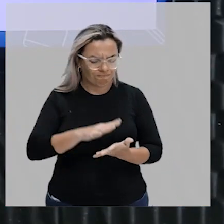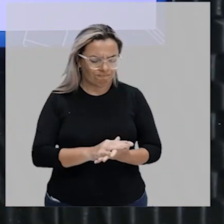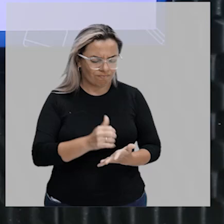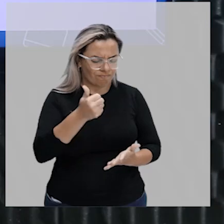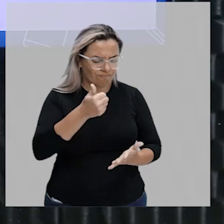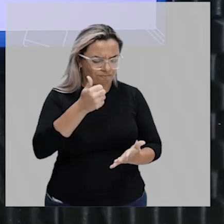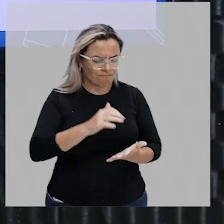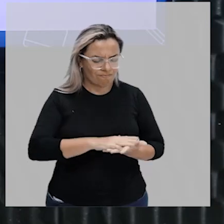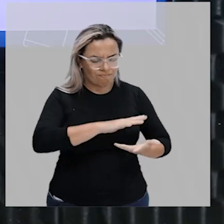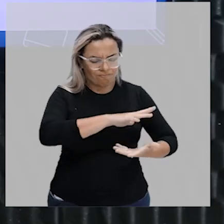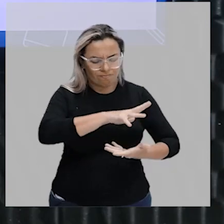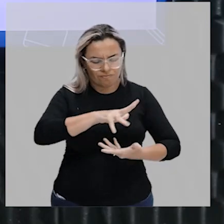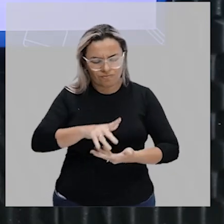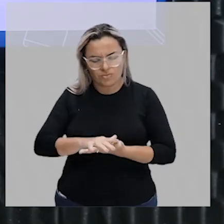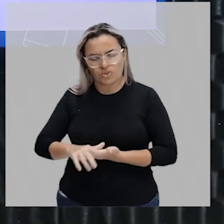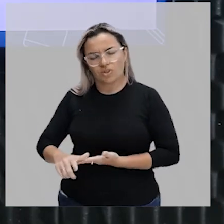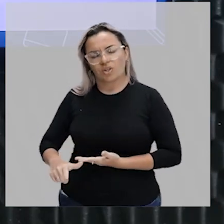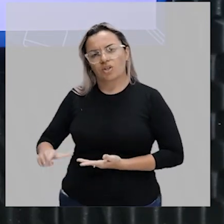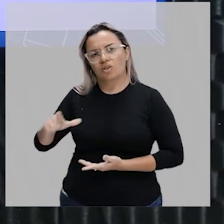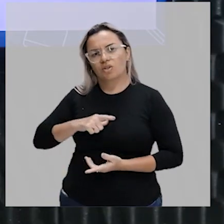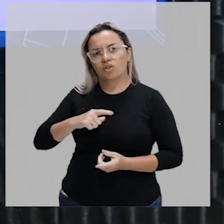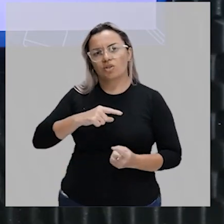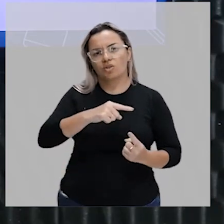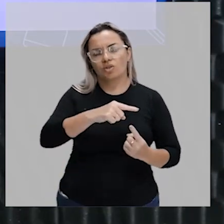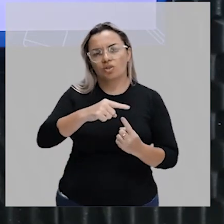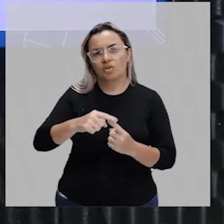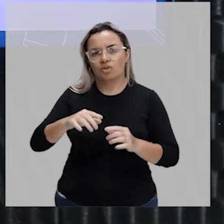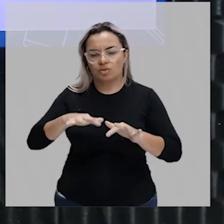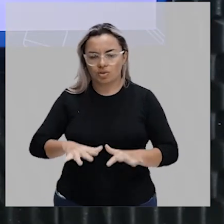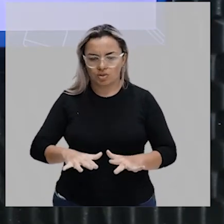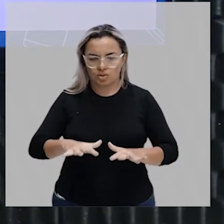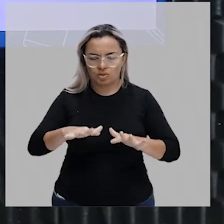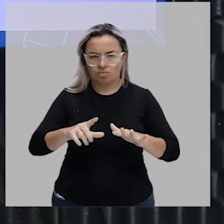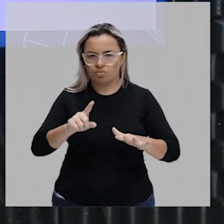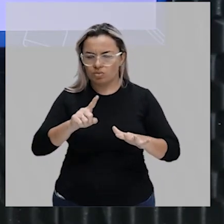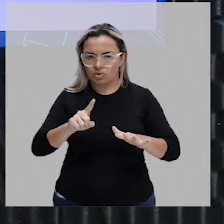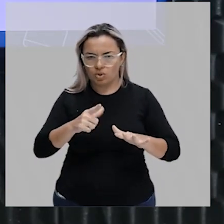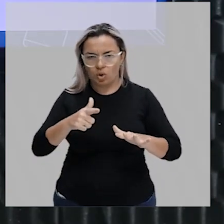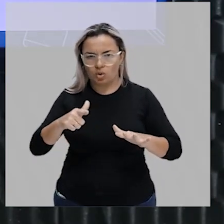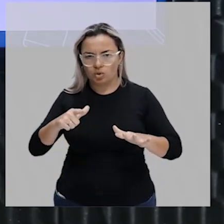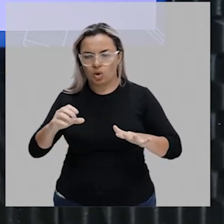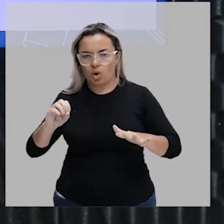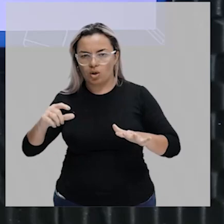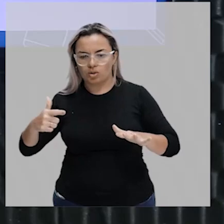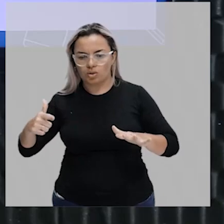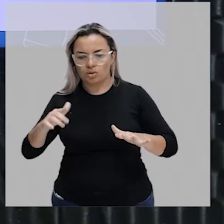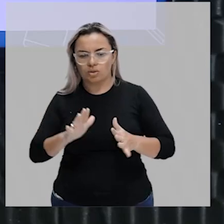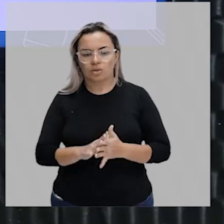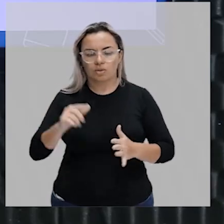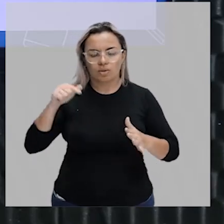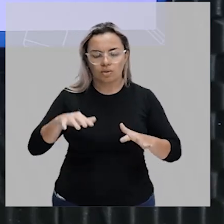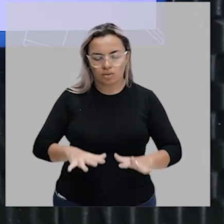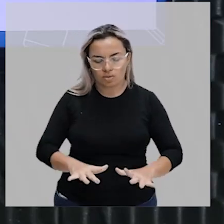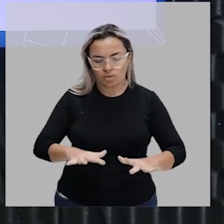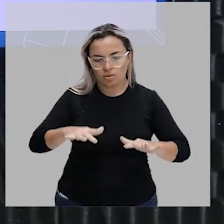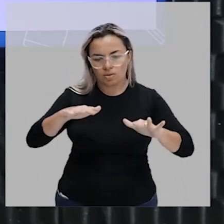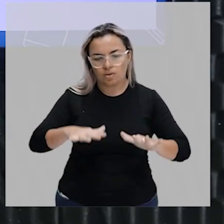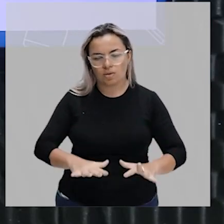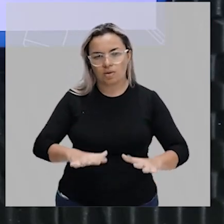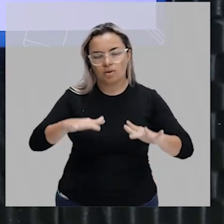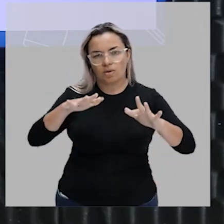de gases, né, presentes, não existia oxigênio, e as condições que esses